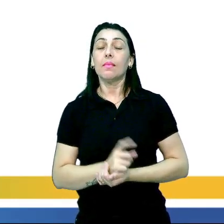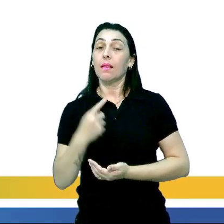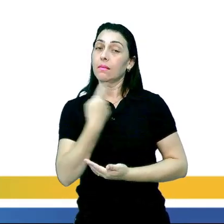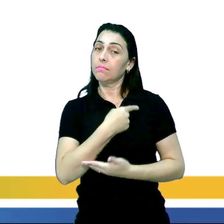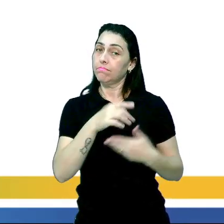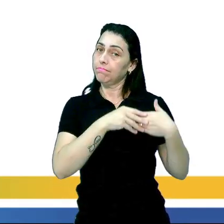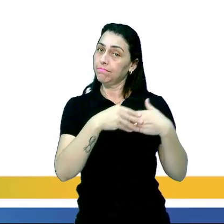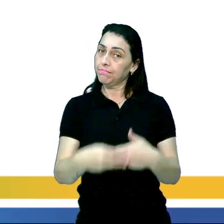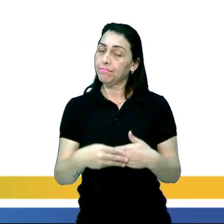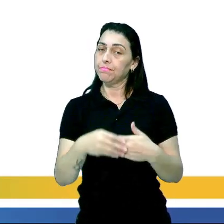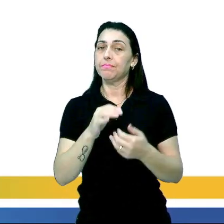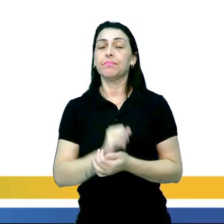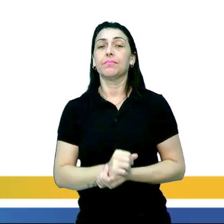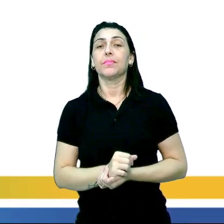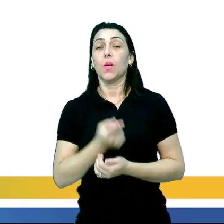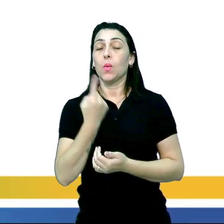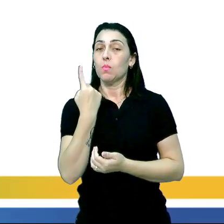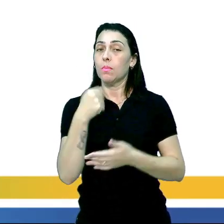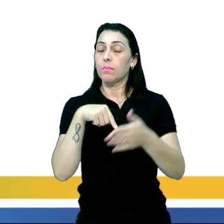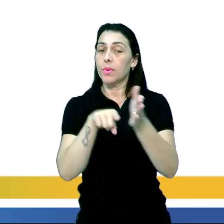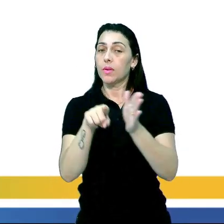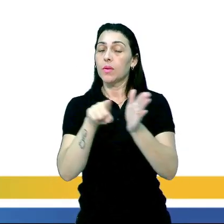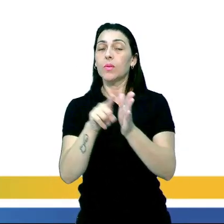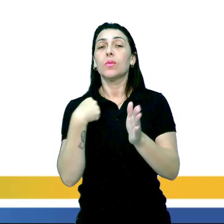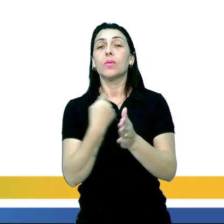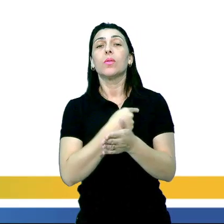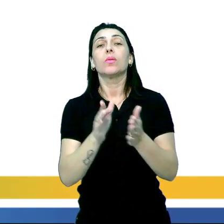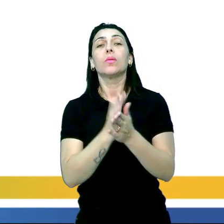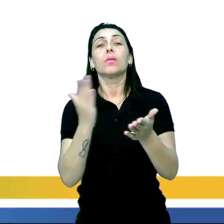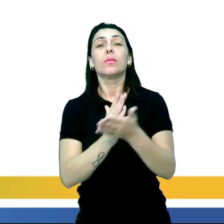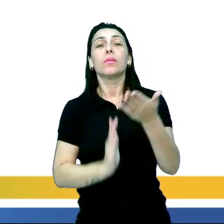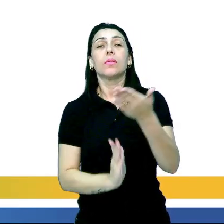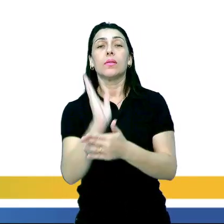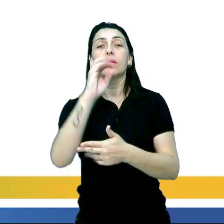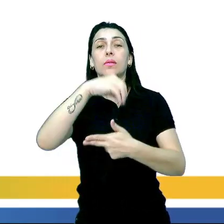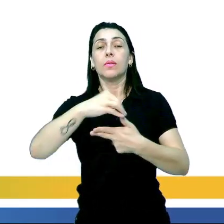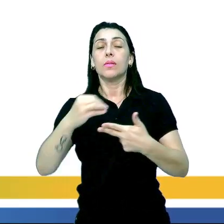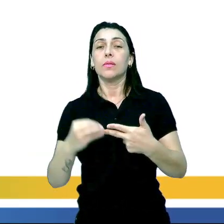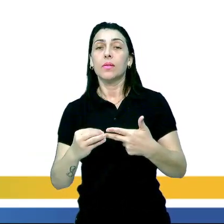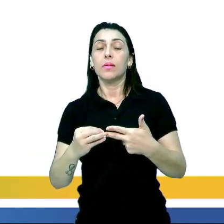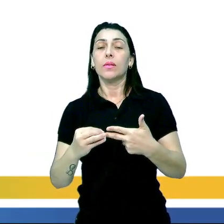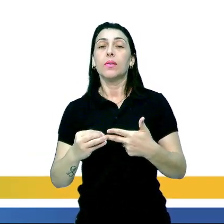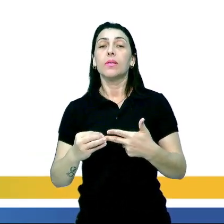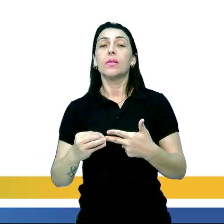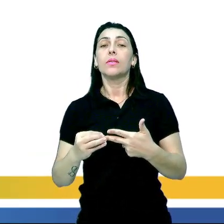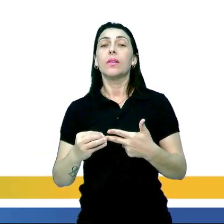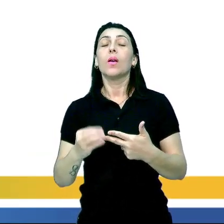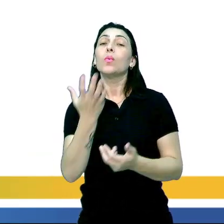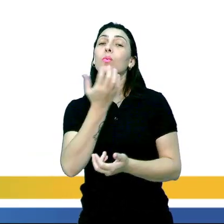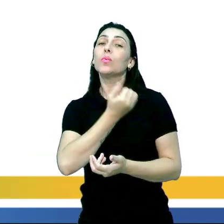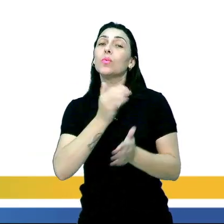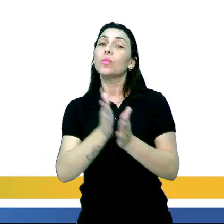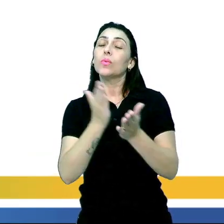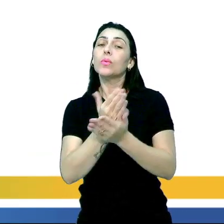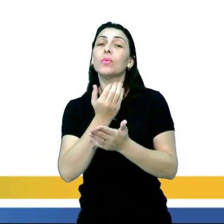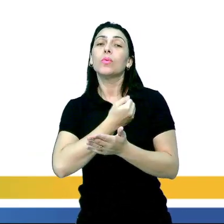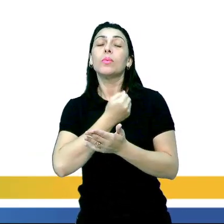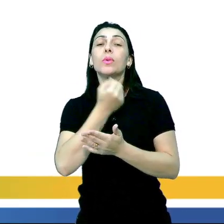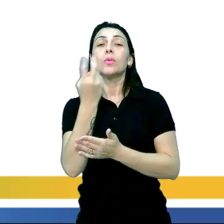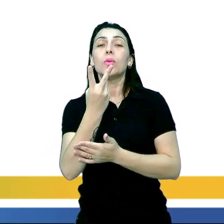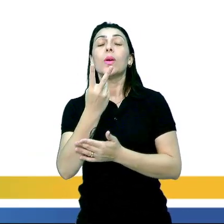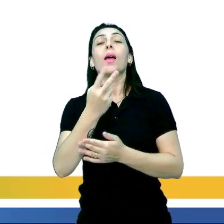Nós trouxemos aí uma questão do nosso livro, a Prova Enem. Esse é o nosso livro número 2, está lá na